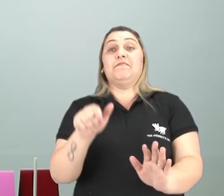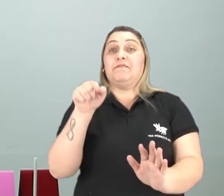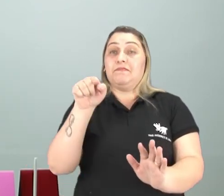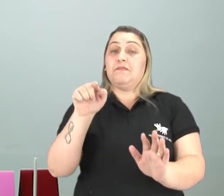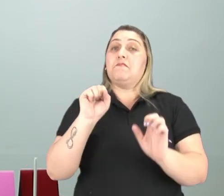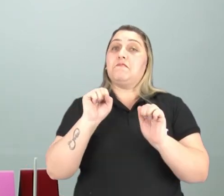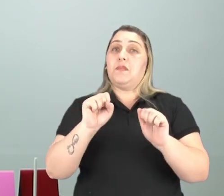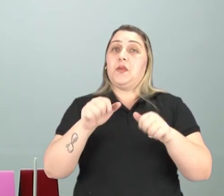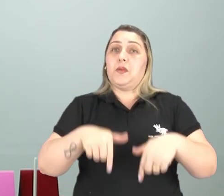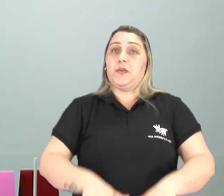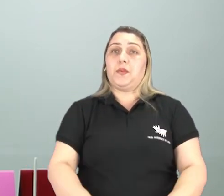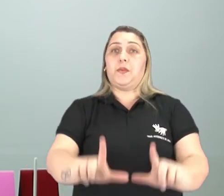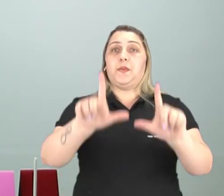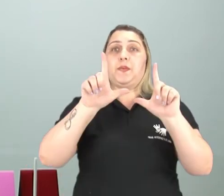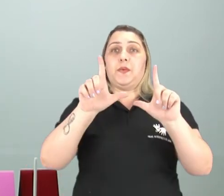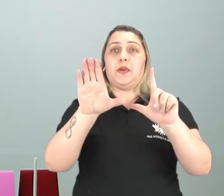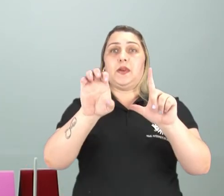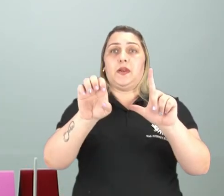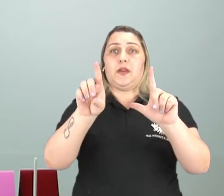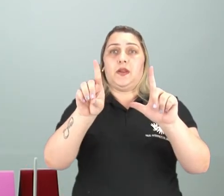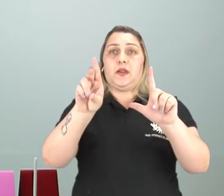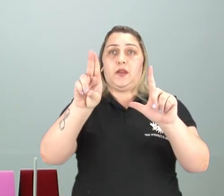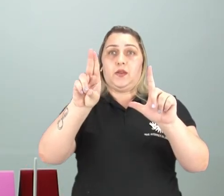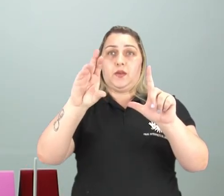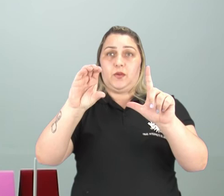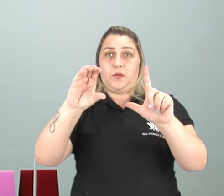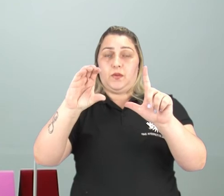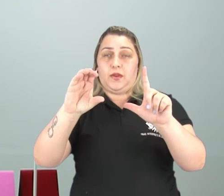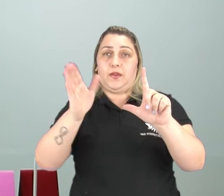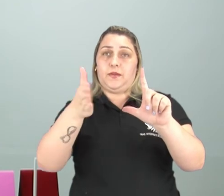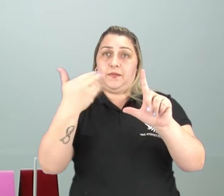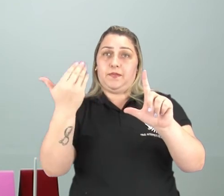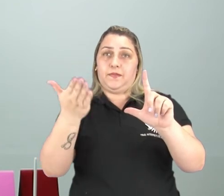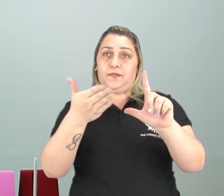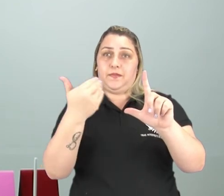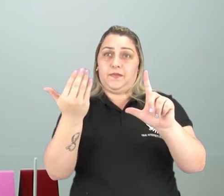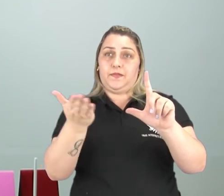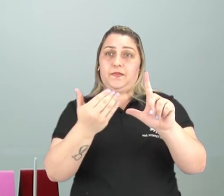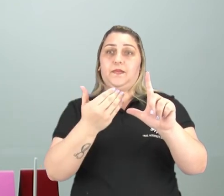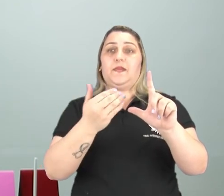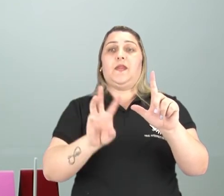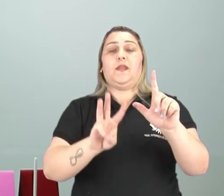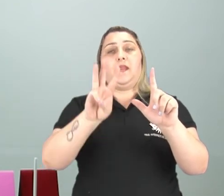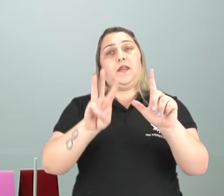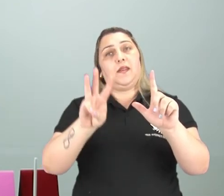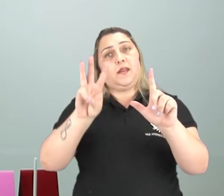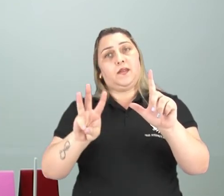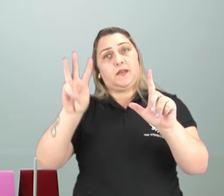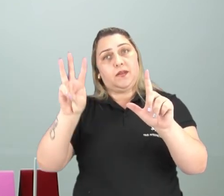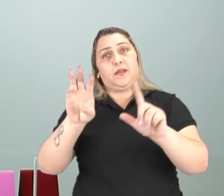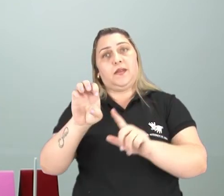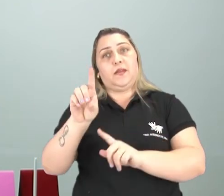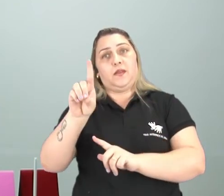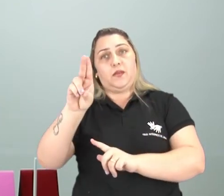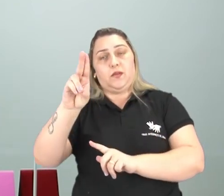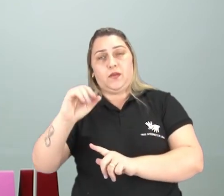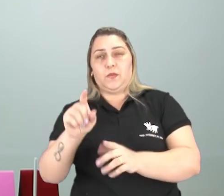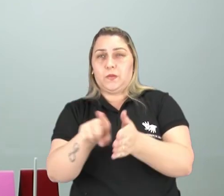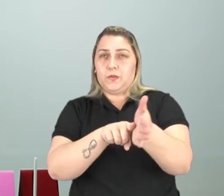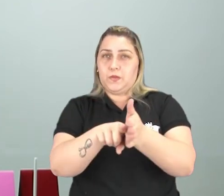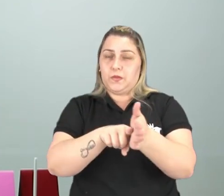mas você pode estar acessando a plataforma é duque é de u.c.